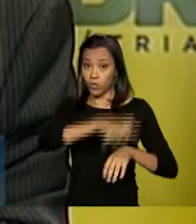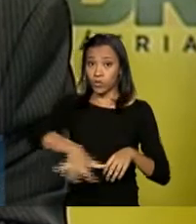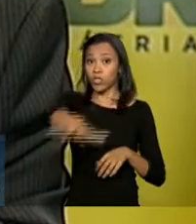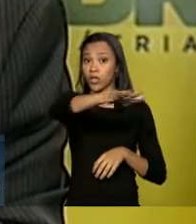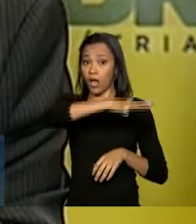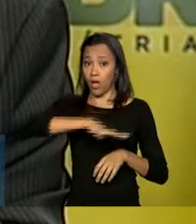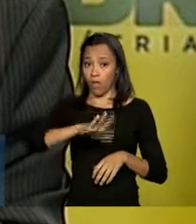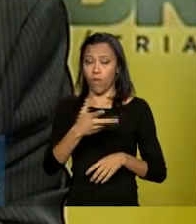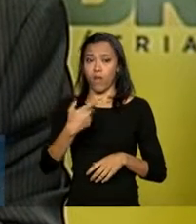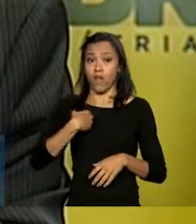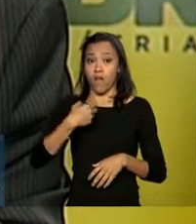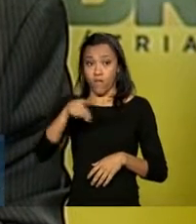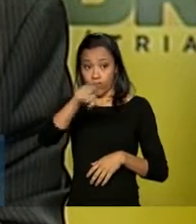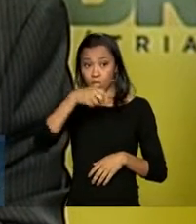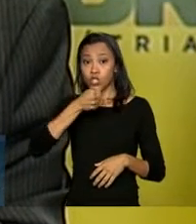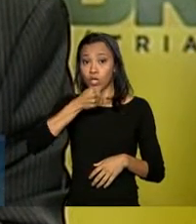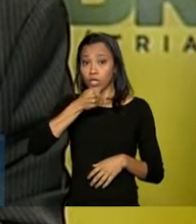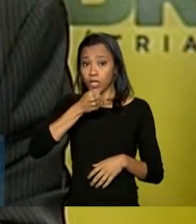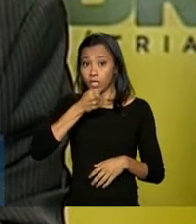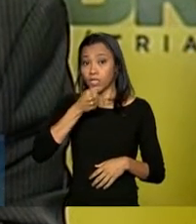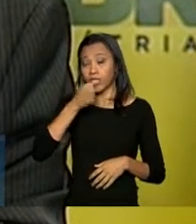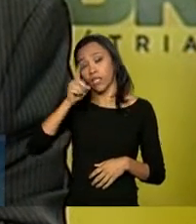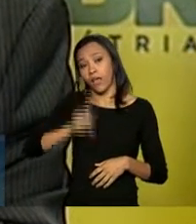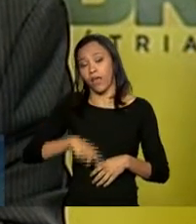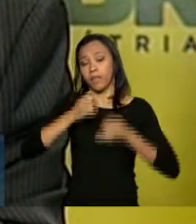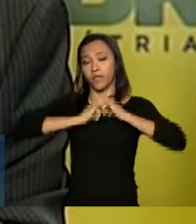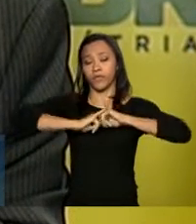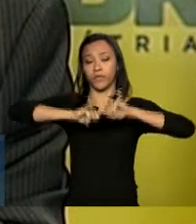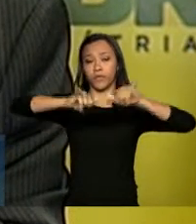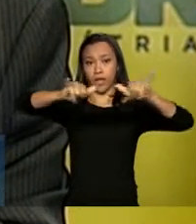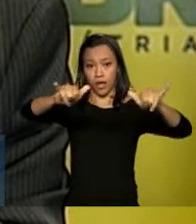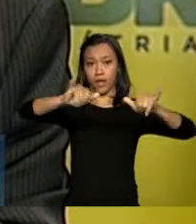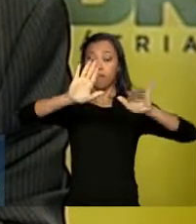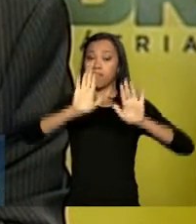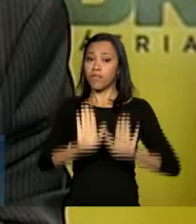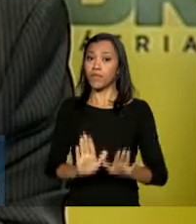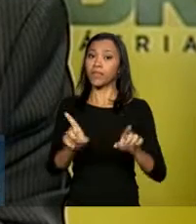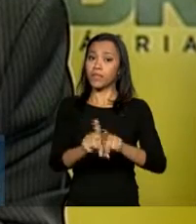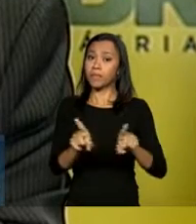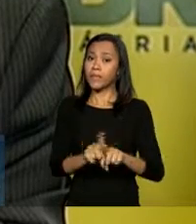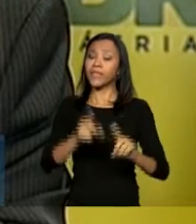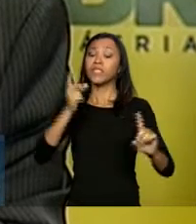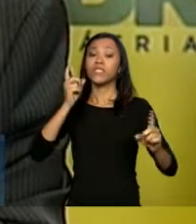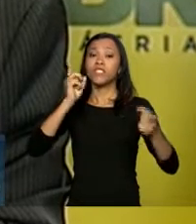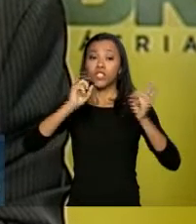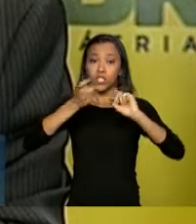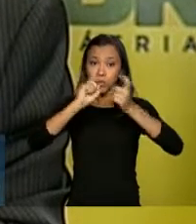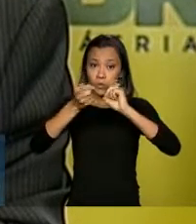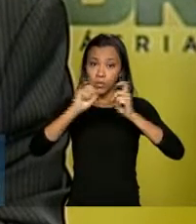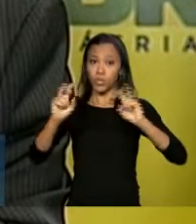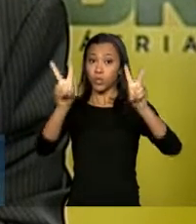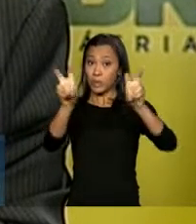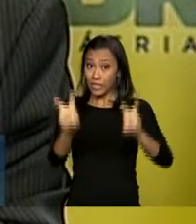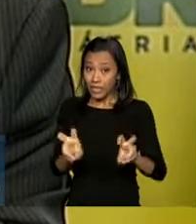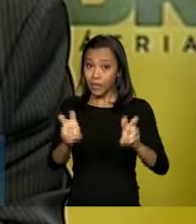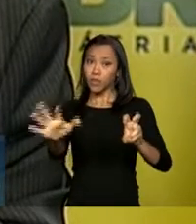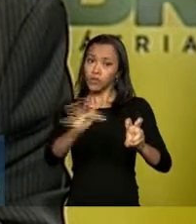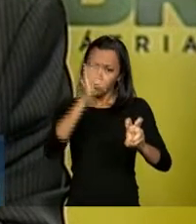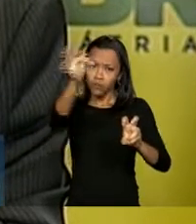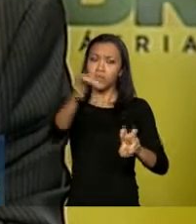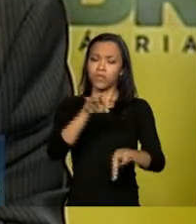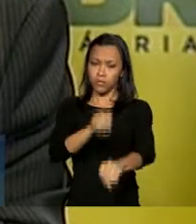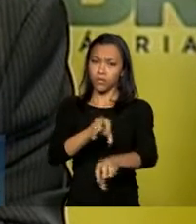Como jornalistas, vocês estão fazendo uma pauta de serviço, mas vocês também estão fazendo uma pauta de discussão da educação e dos rumos que a educação